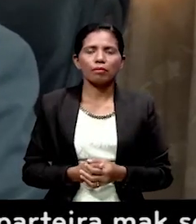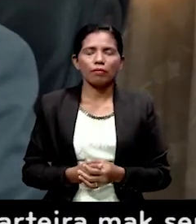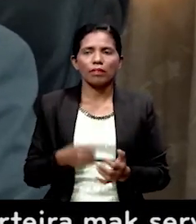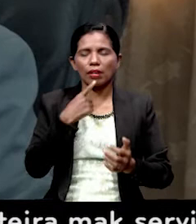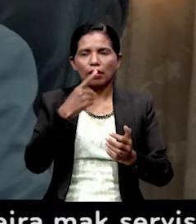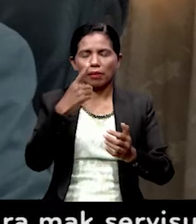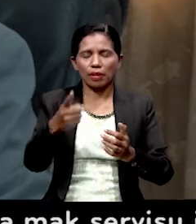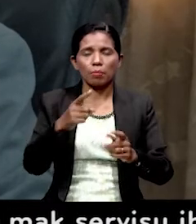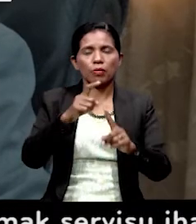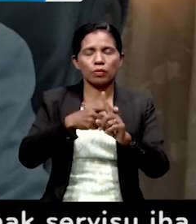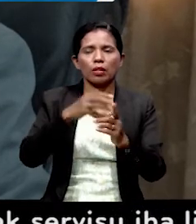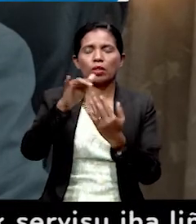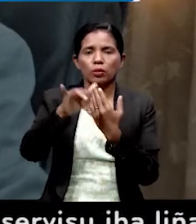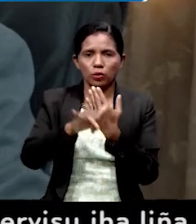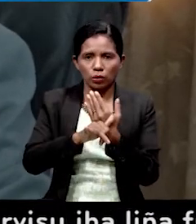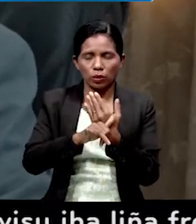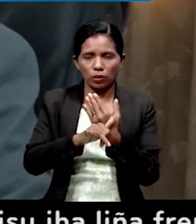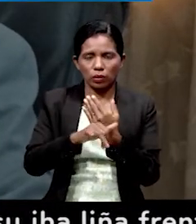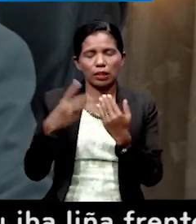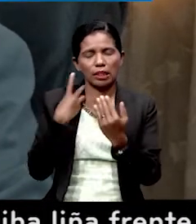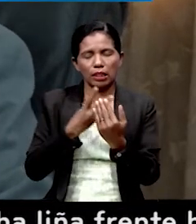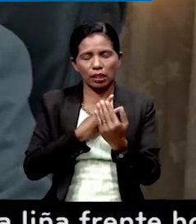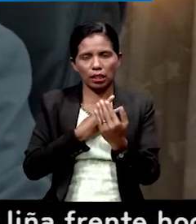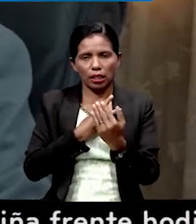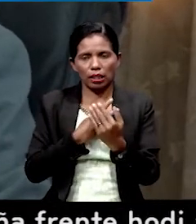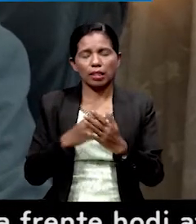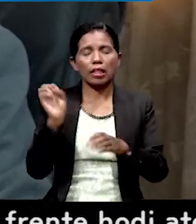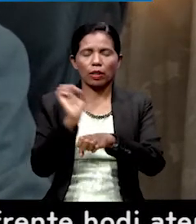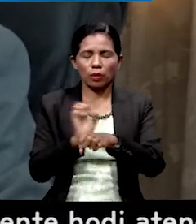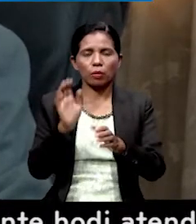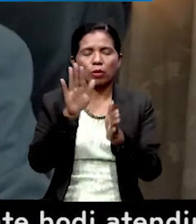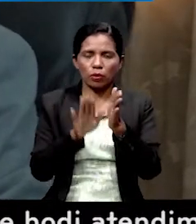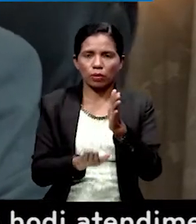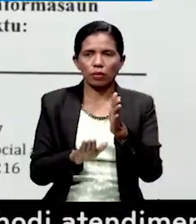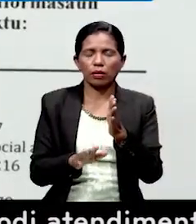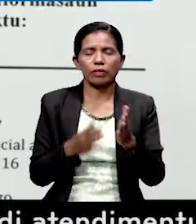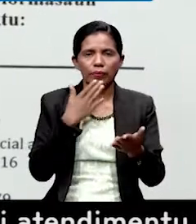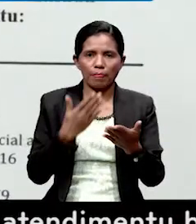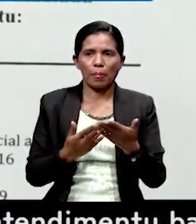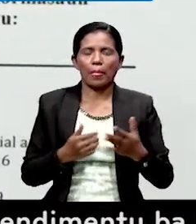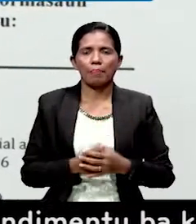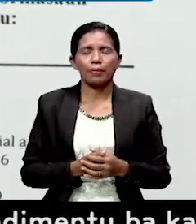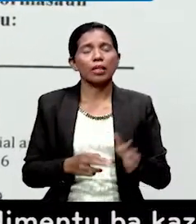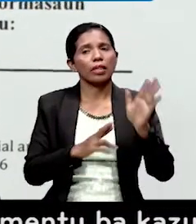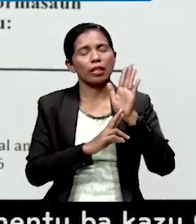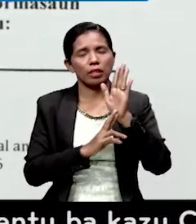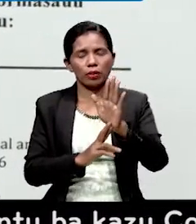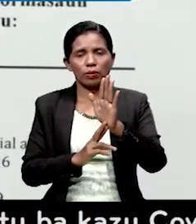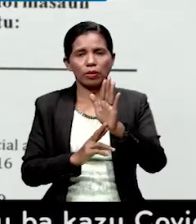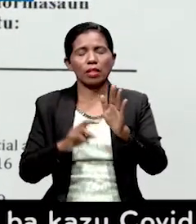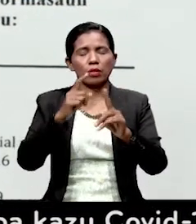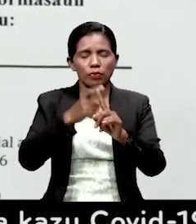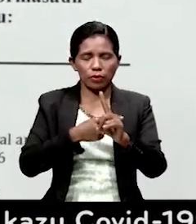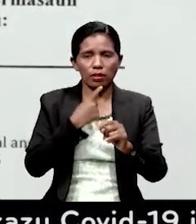inflação ba fulan julu itare katak se compara fulan sir selu ka fulan julu ne estabile la Relatório mensal MOS e a taxa